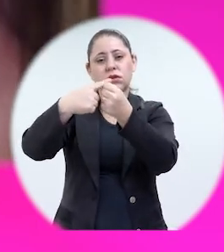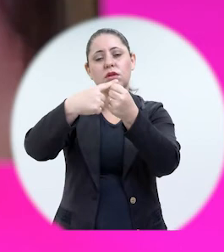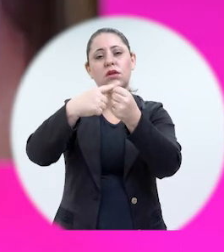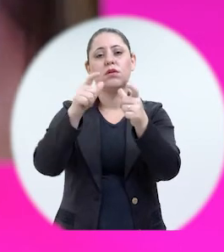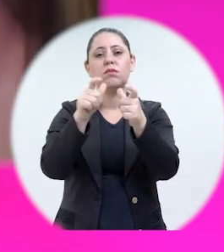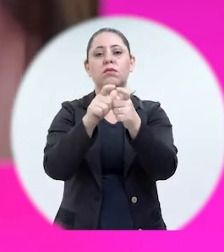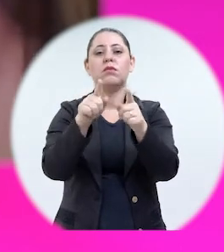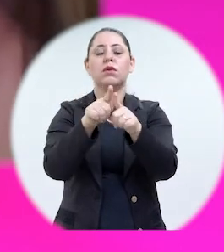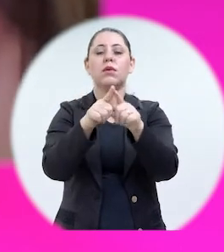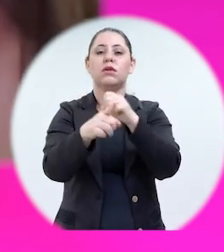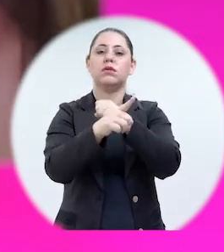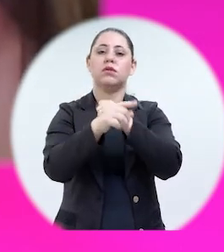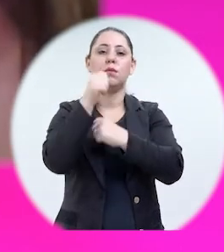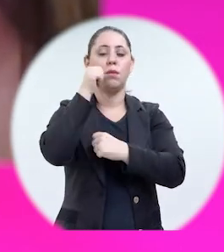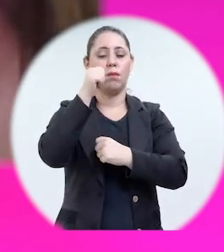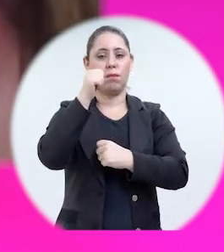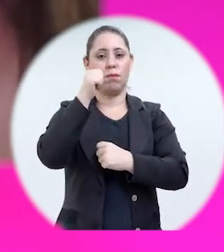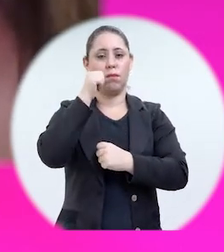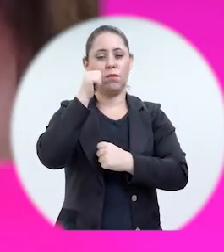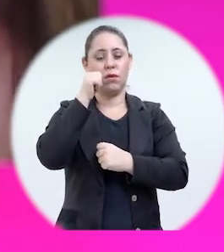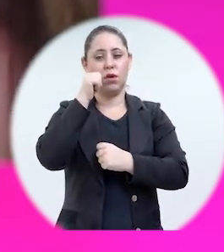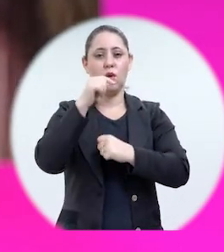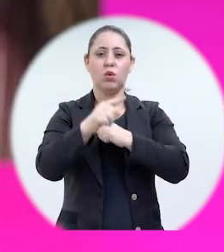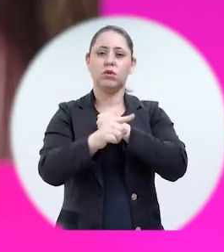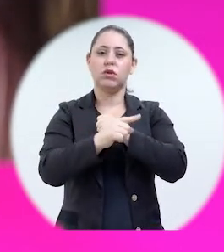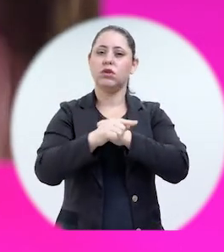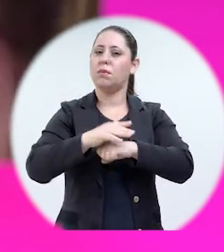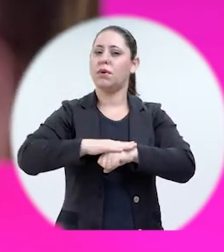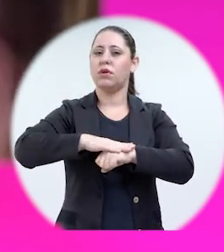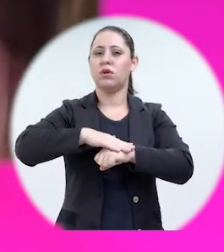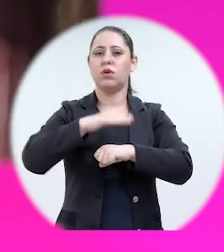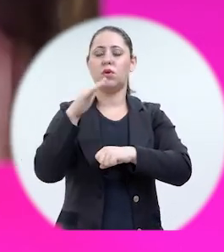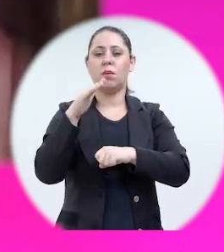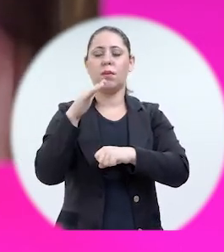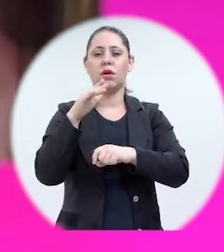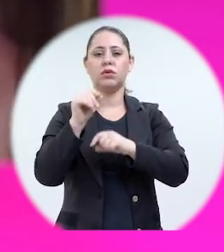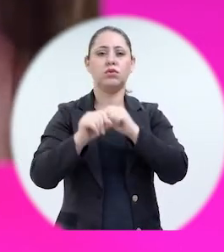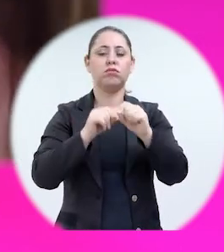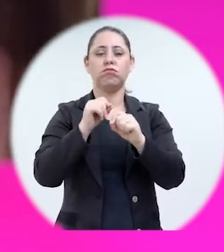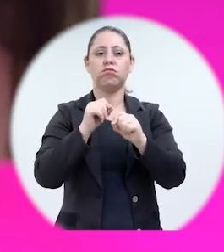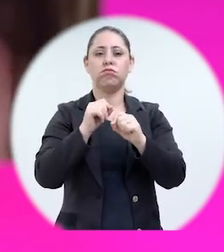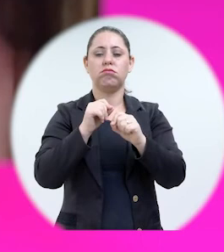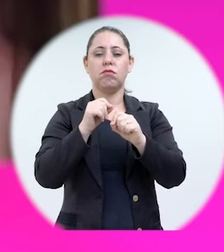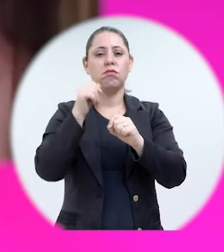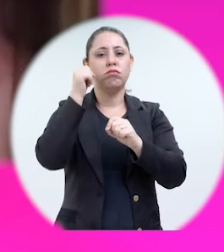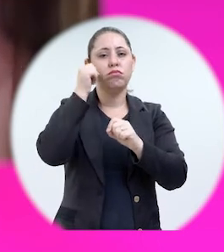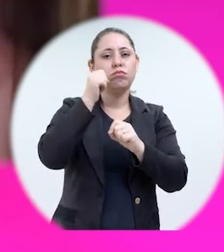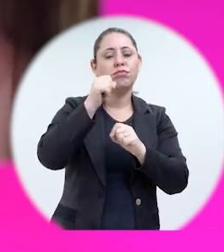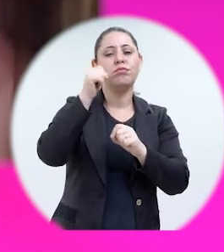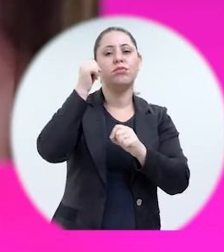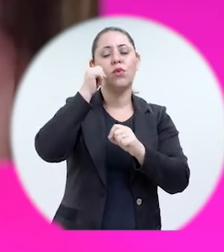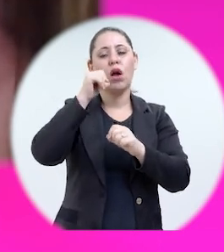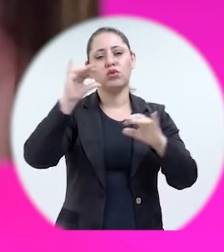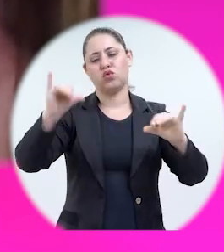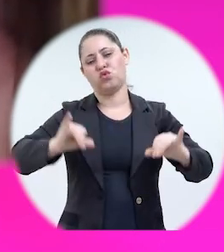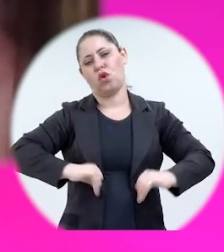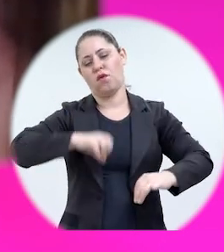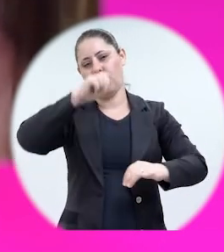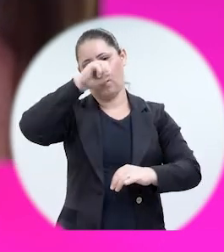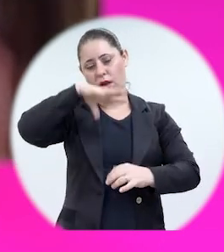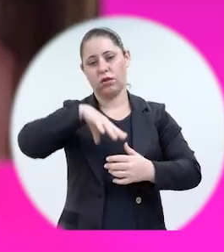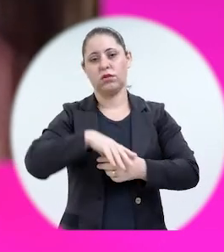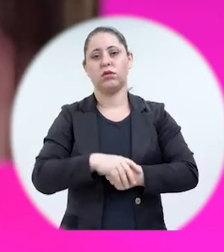interior que fazem esse atendimento às mulheres, um atendimento mais focado, né, nas mulheres que